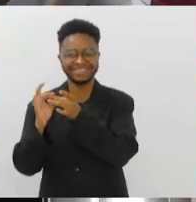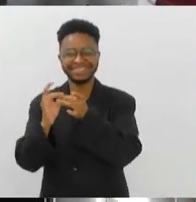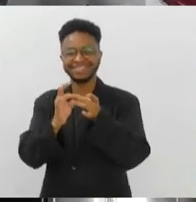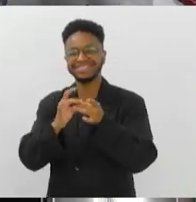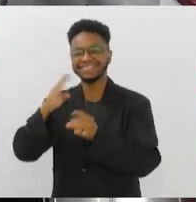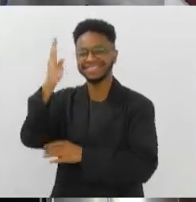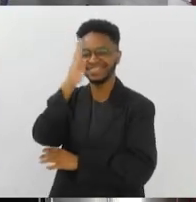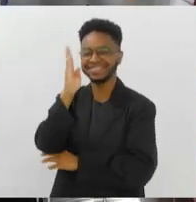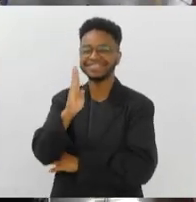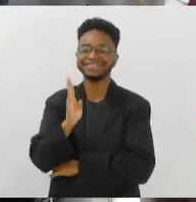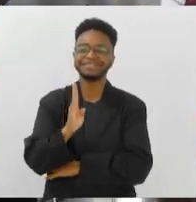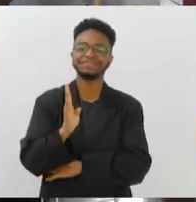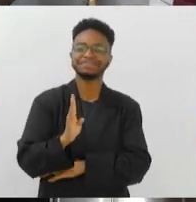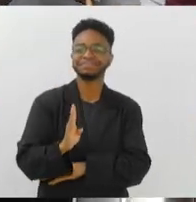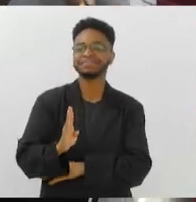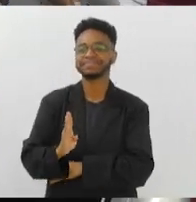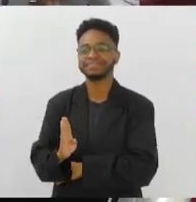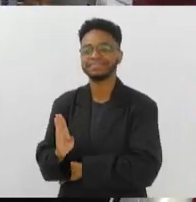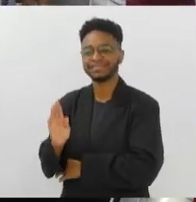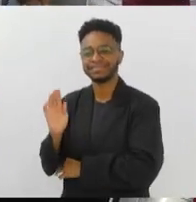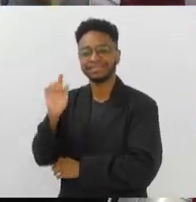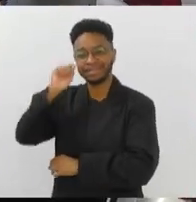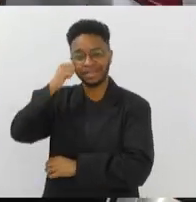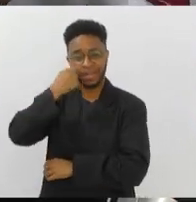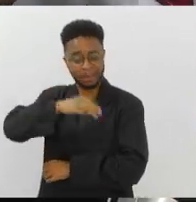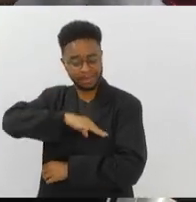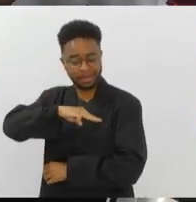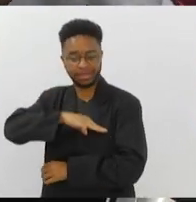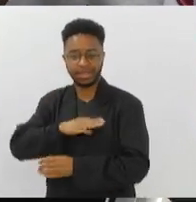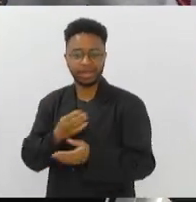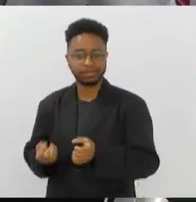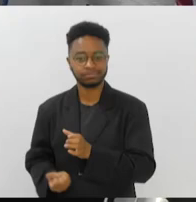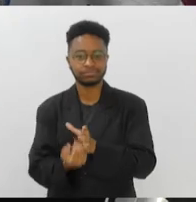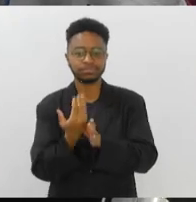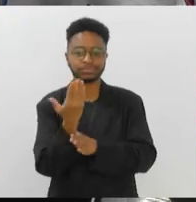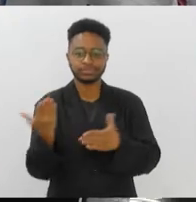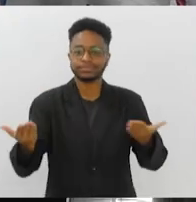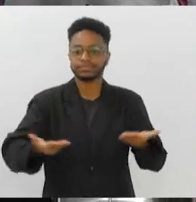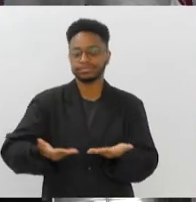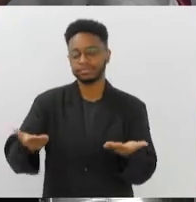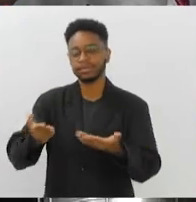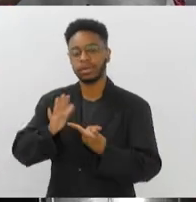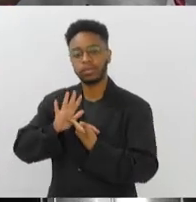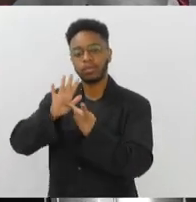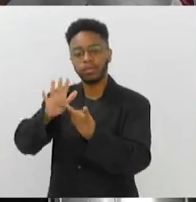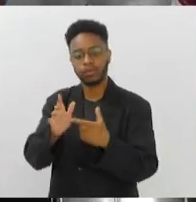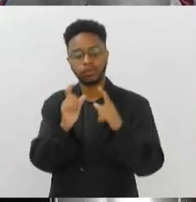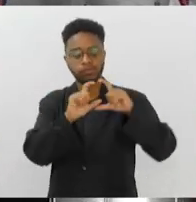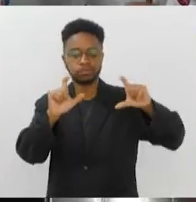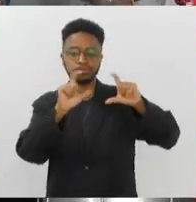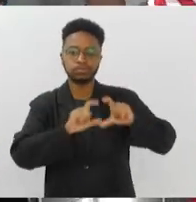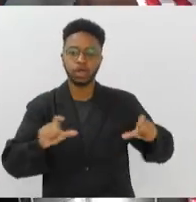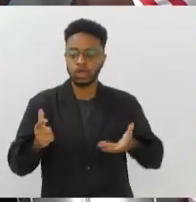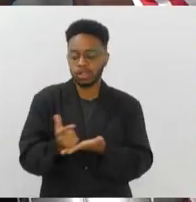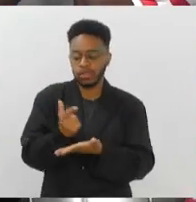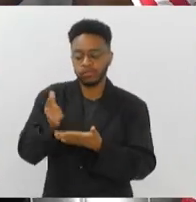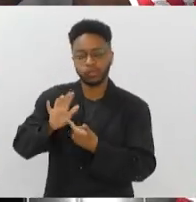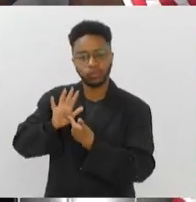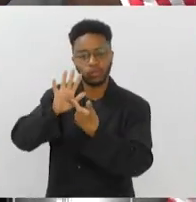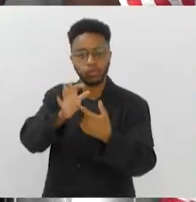Brasil, meu nego, a mangueira chegou, com versos que o livro apagou.